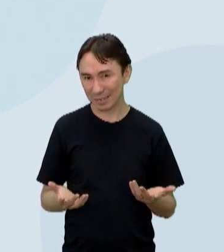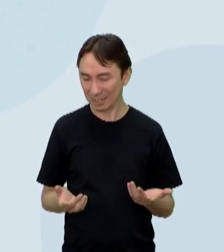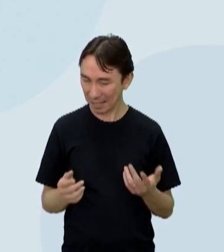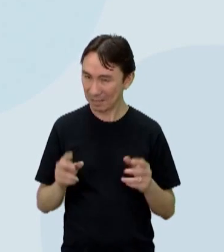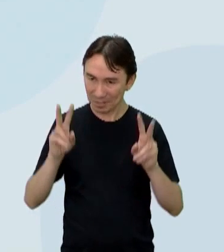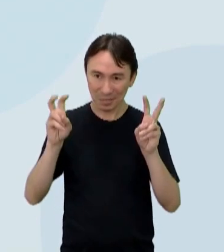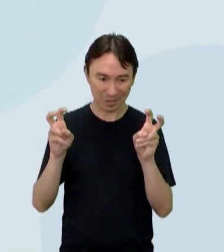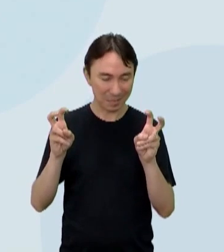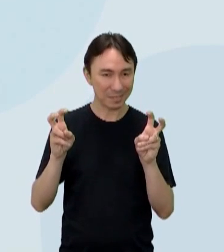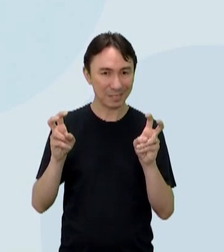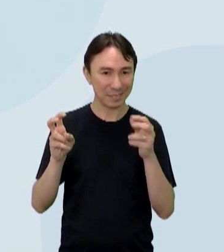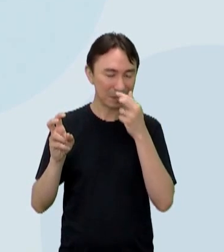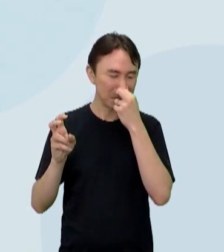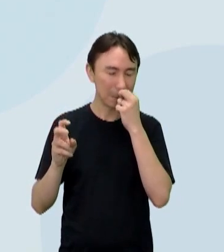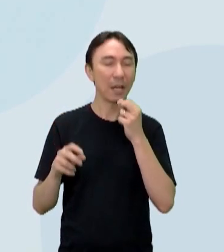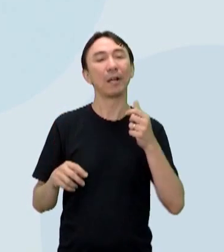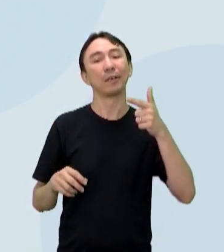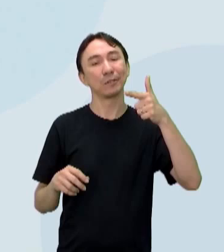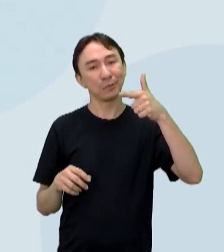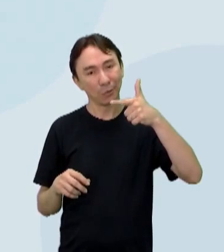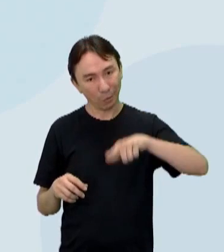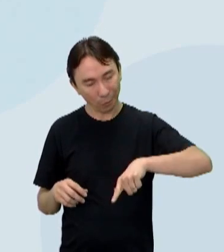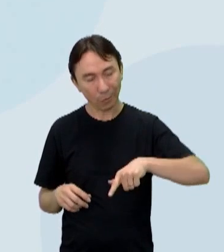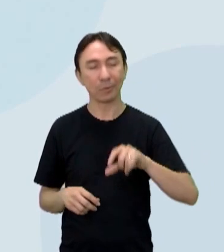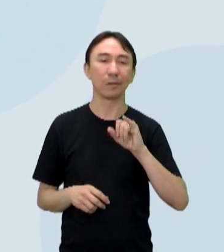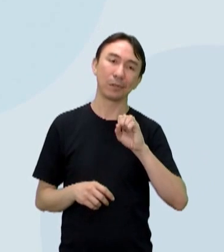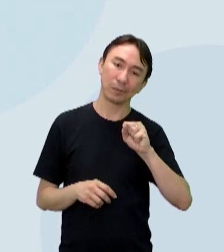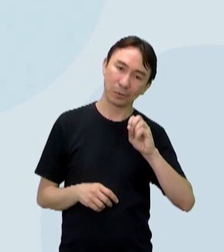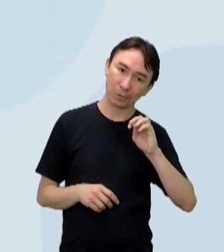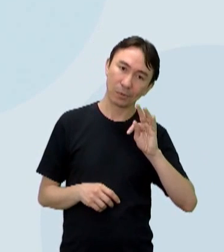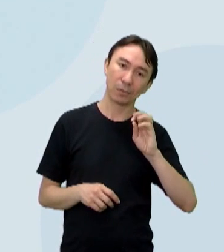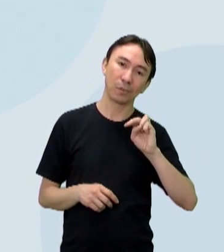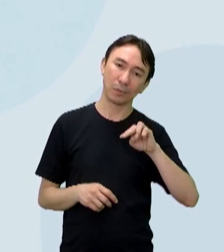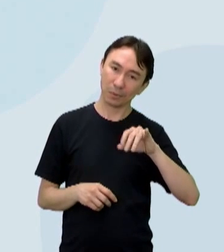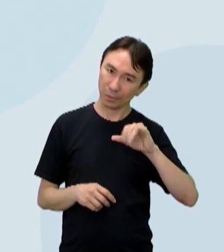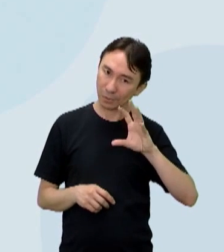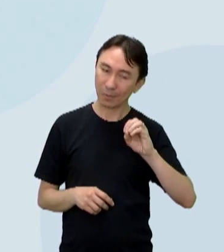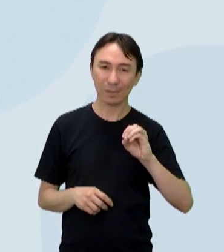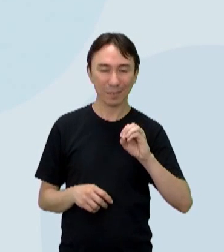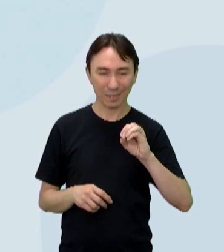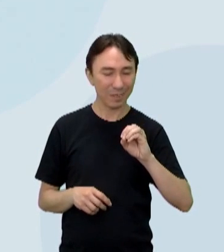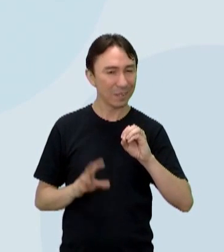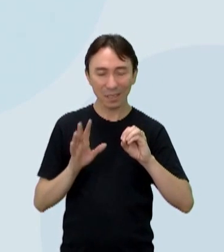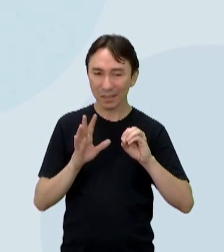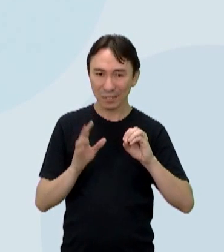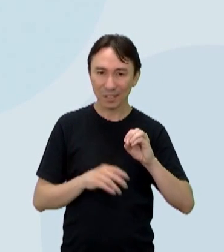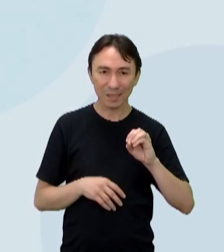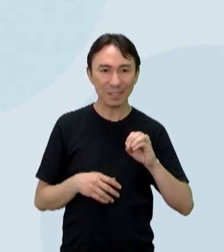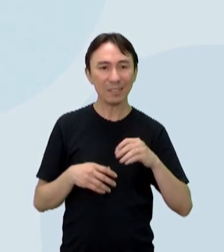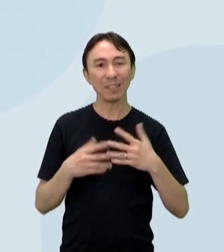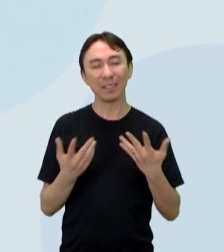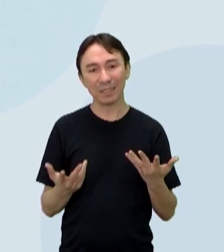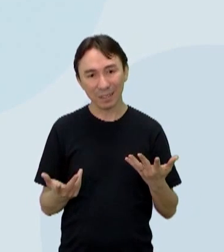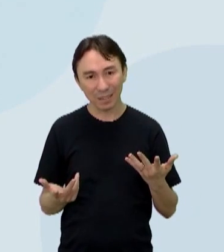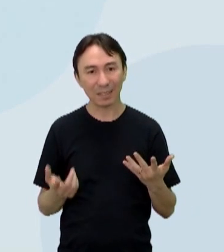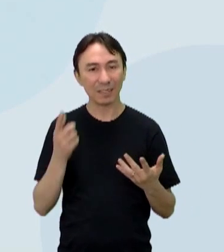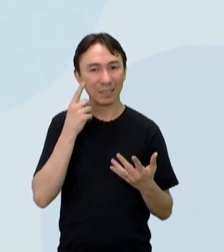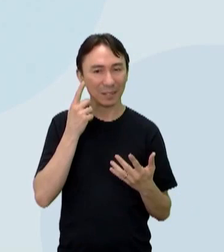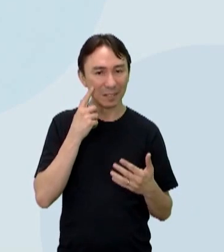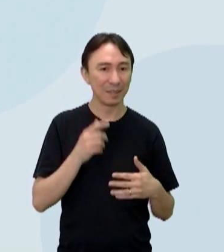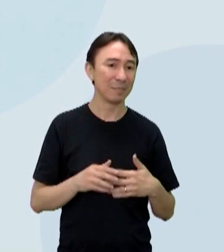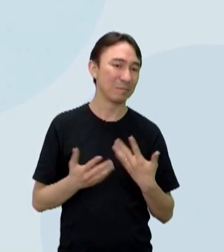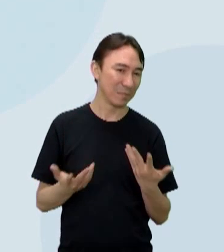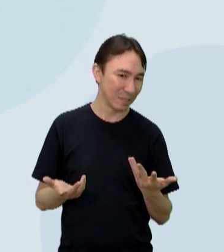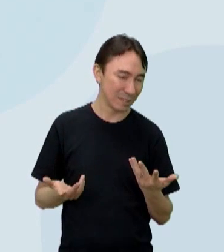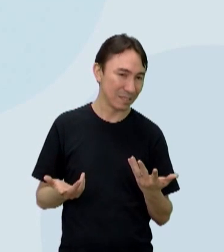título. Imagina eu começar novamente com isotônico repõe sais minerais e glicose. Aí, mas o